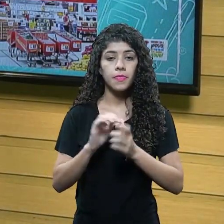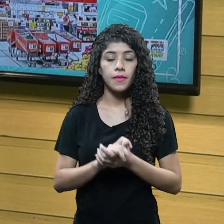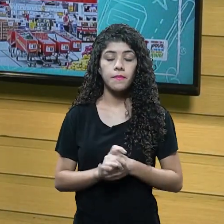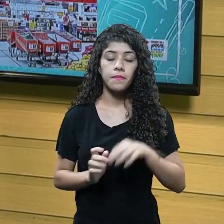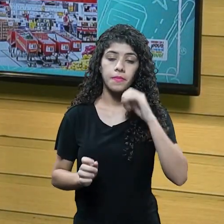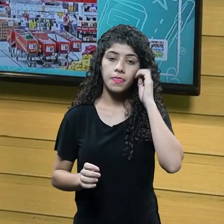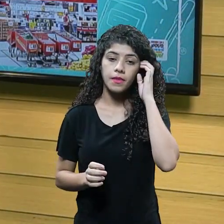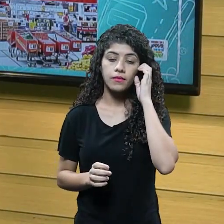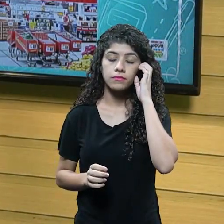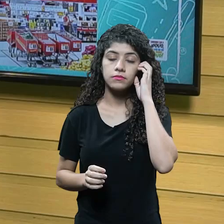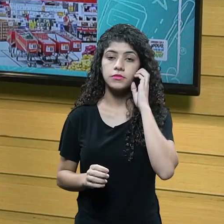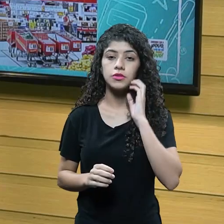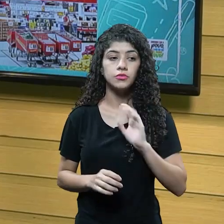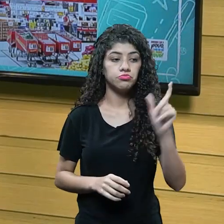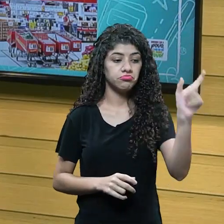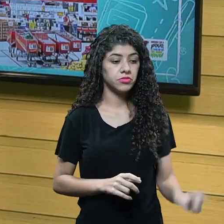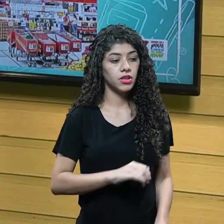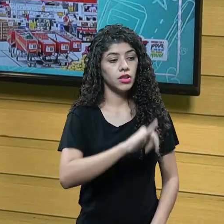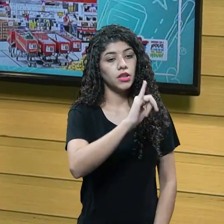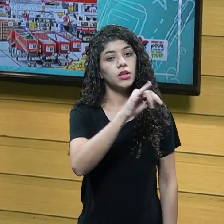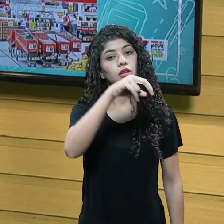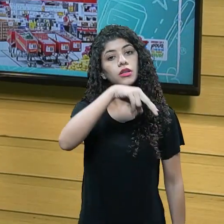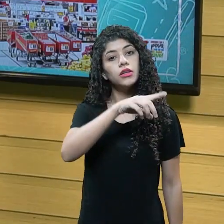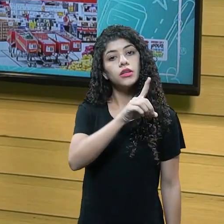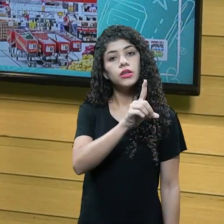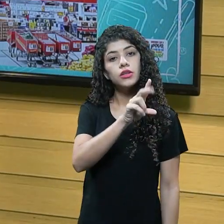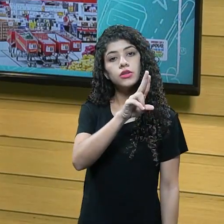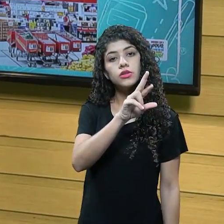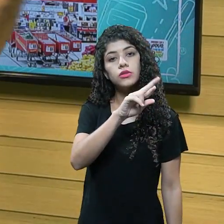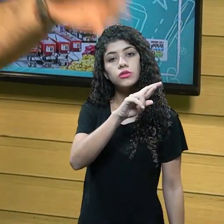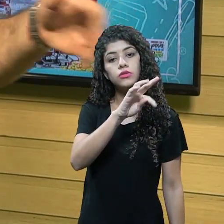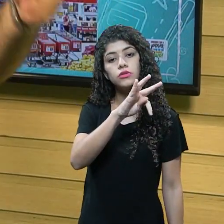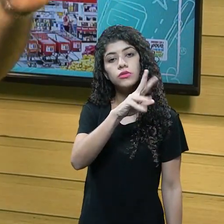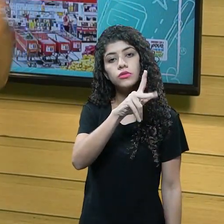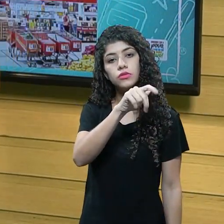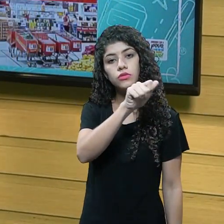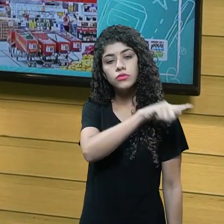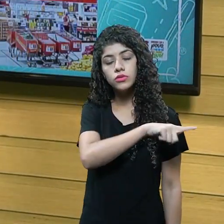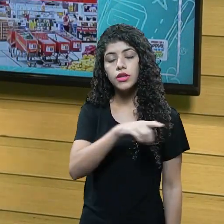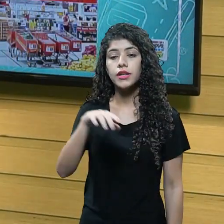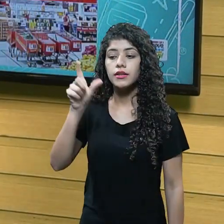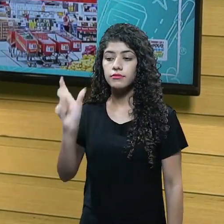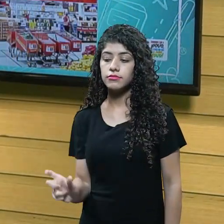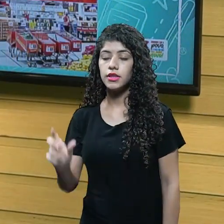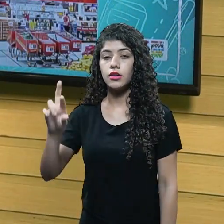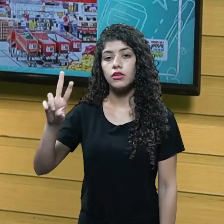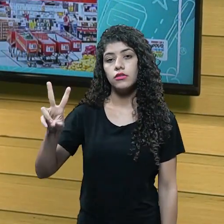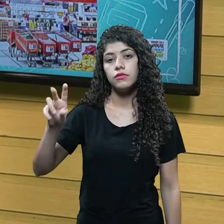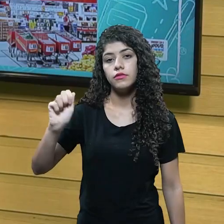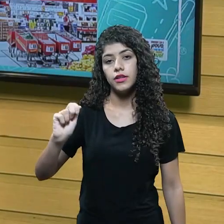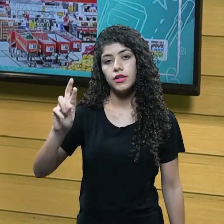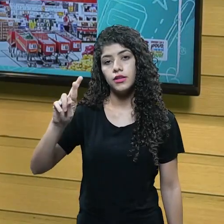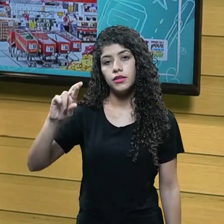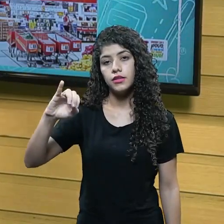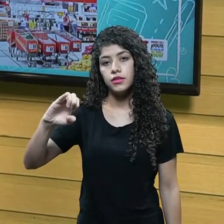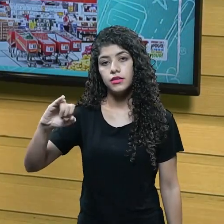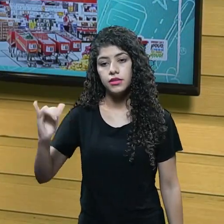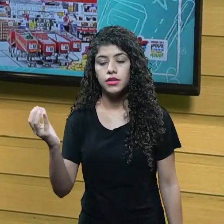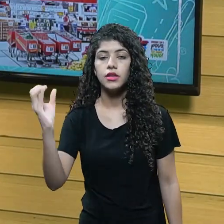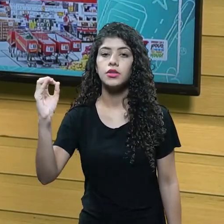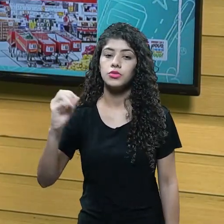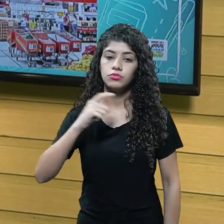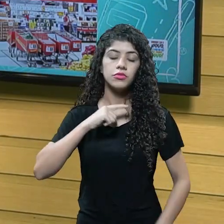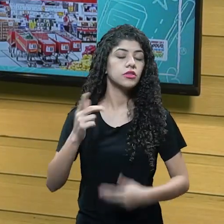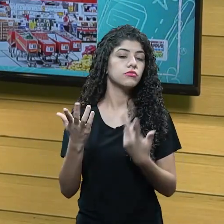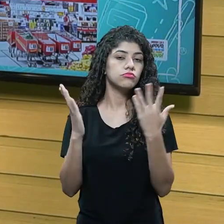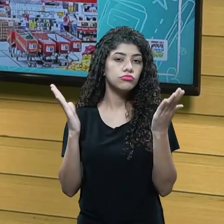entre indústria e varejistas, tá? Como por exemplo, o comércio do seu bairro que vende diretamente para você produtos em pequenas quantidades, eles são comércios varejistas como nós já